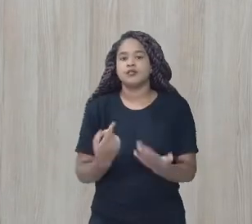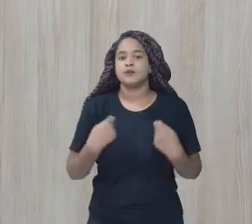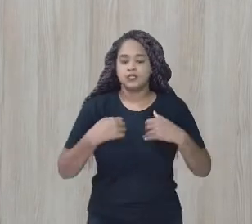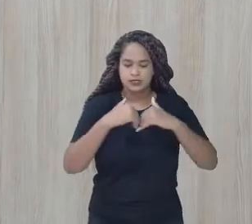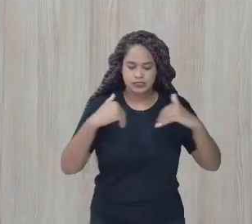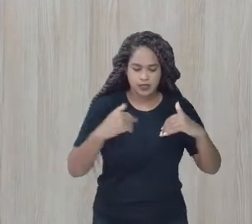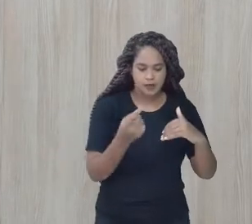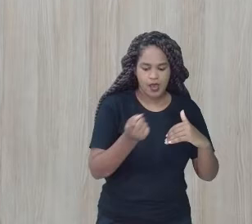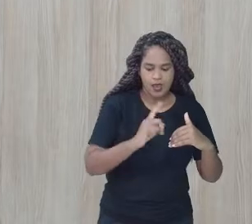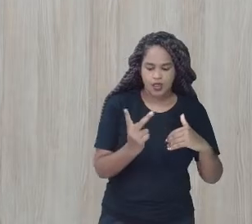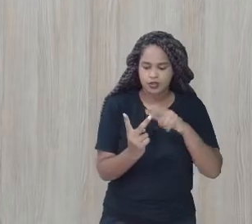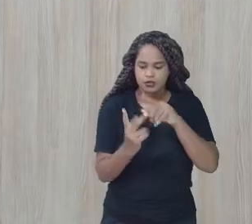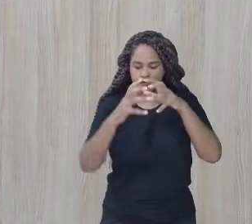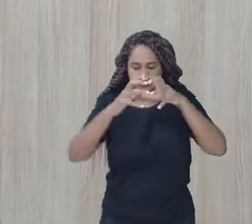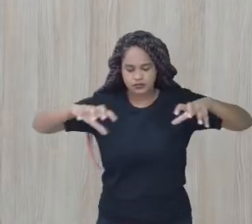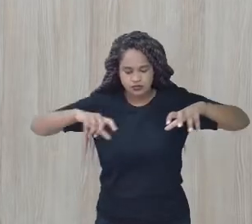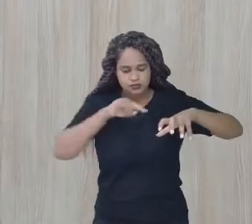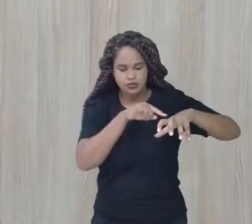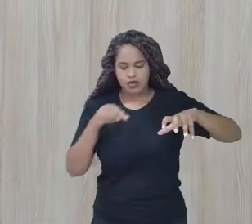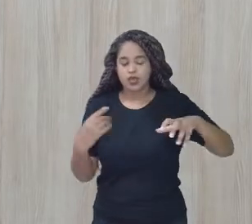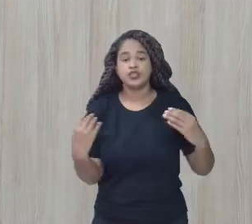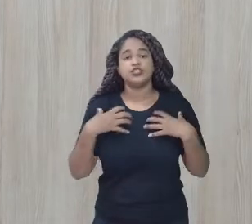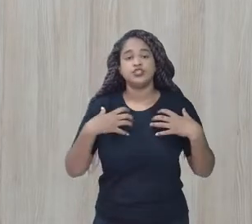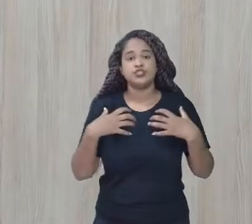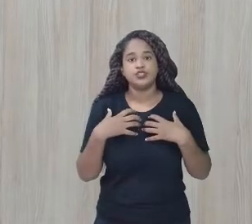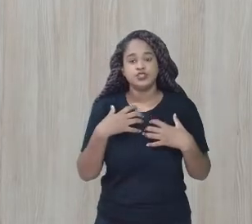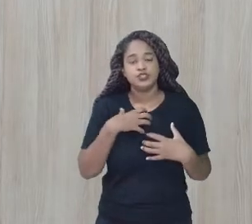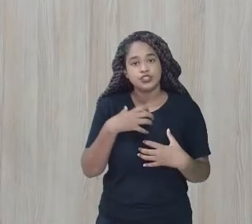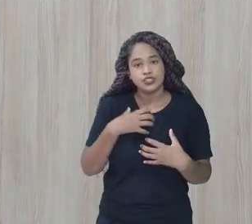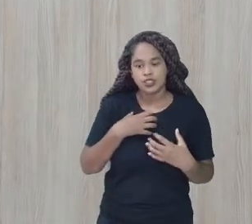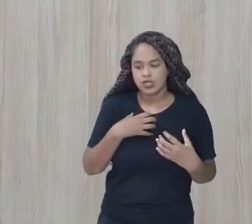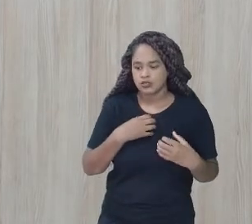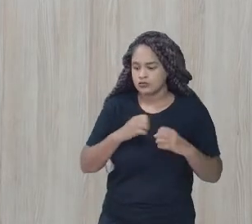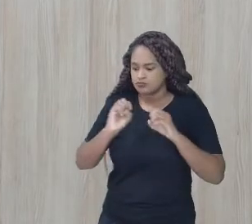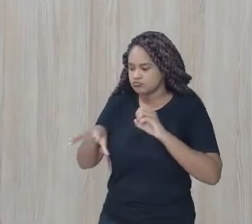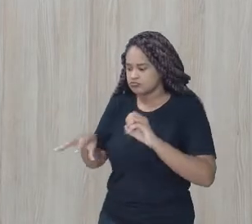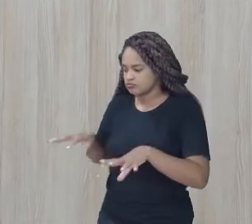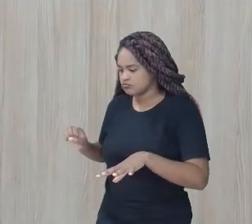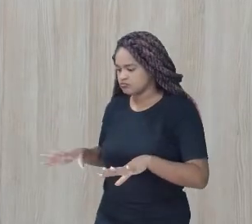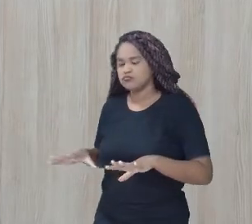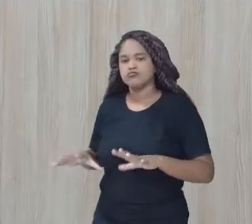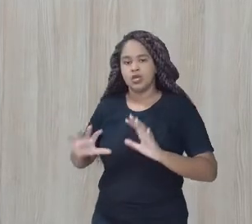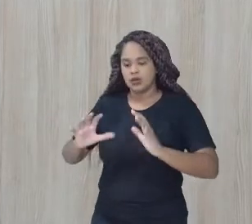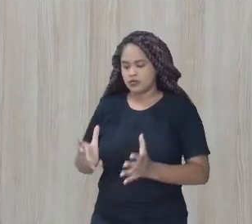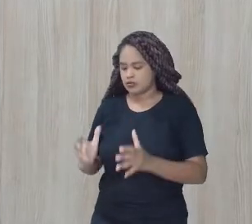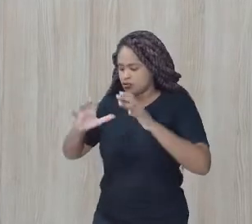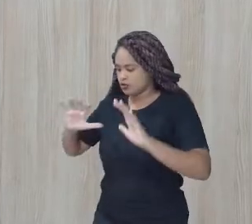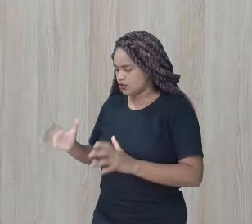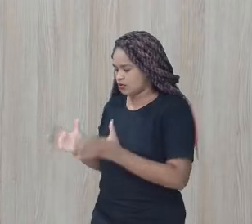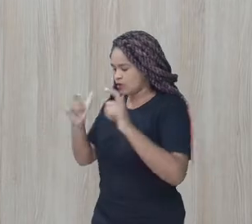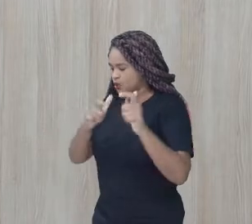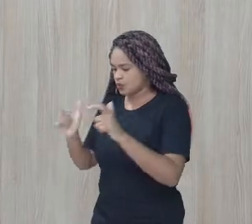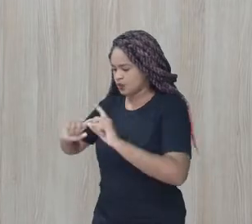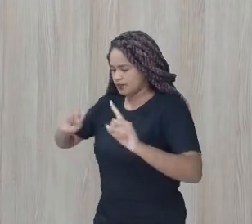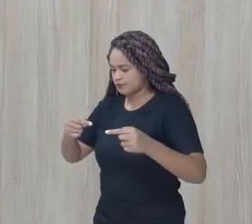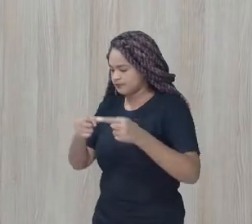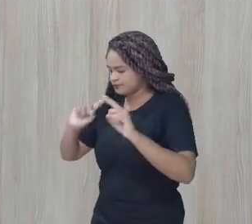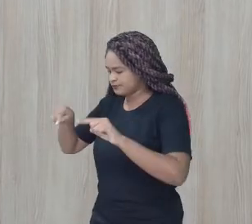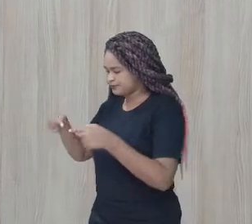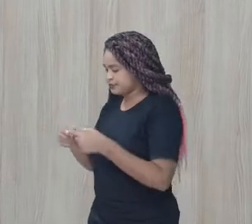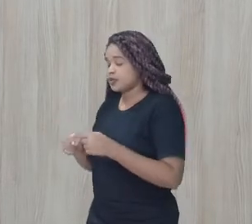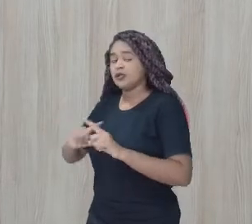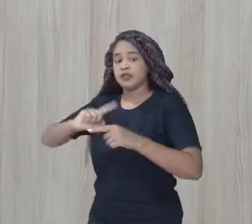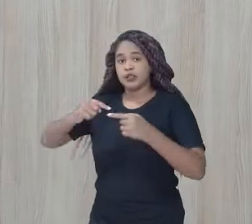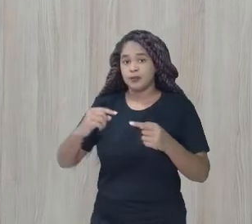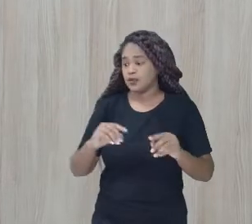ver a maneira de fazer o descarte, a maneira de separar, de agrupar pelo menos nesse formato, né? E daí vai ser direcionado para o